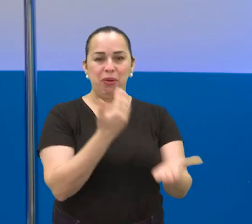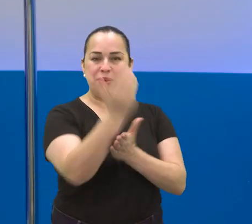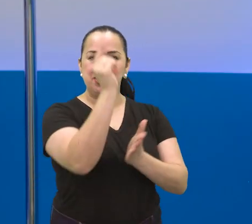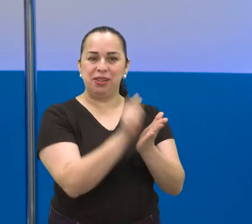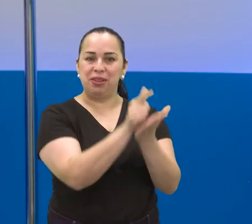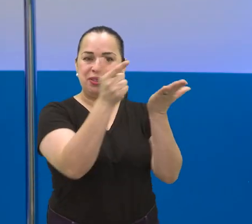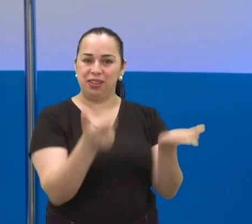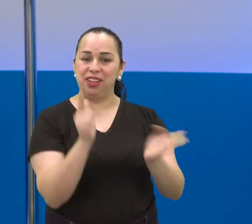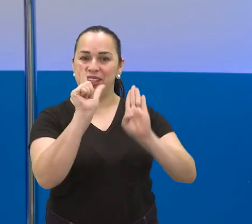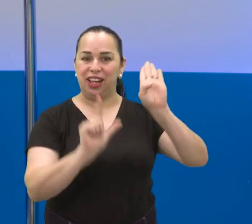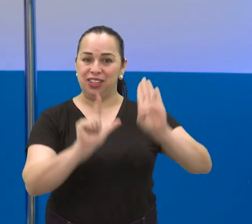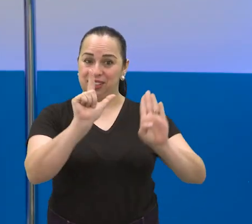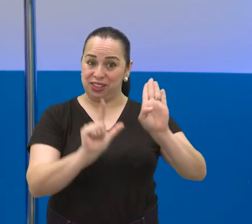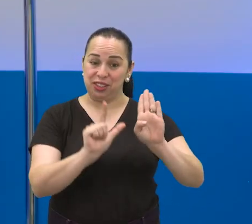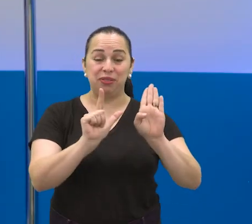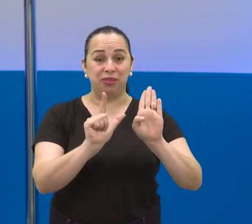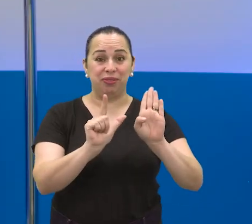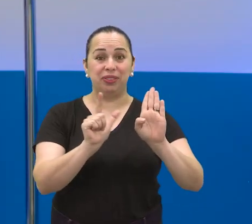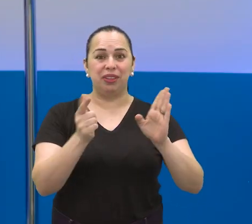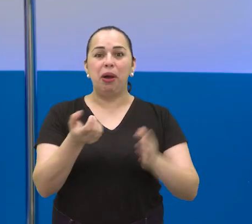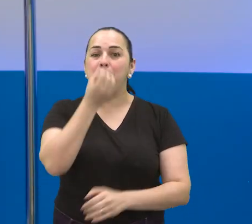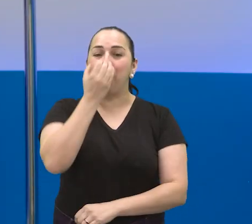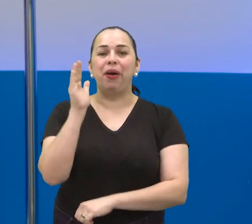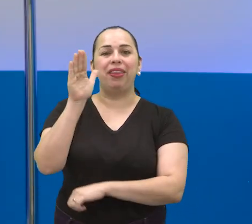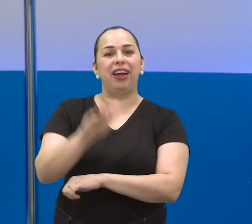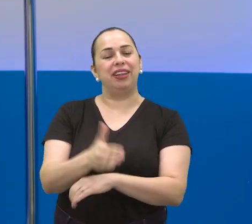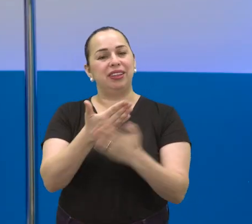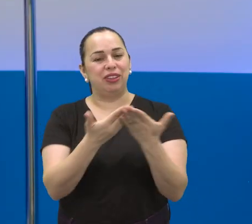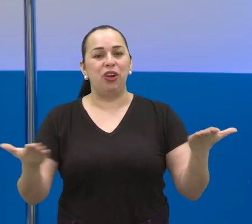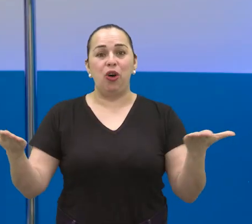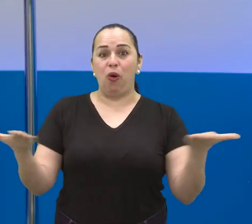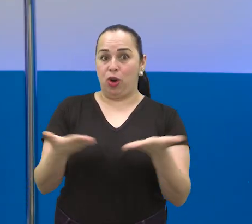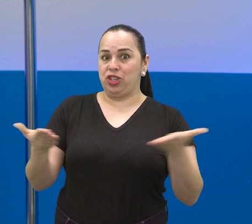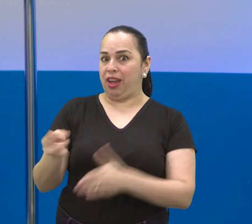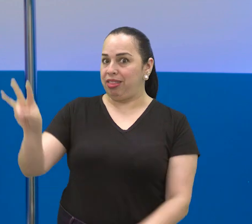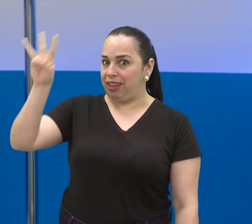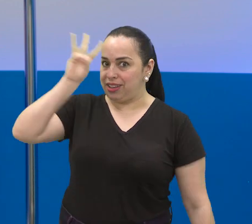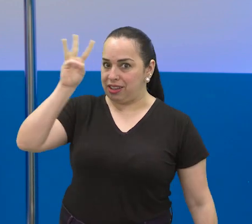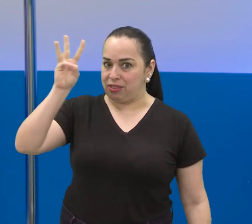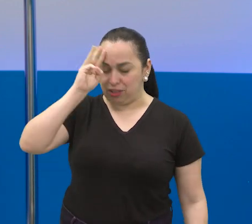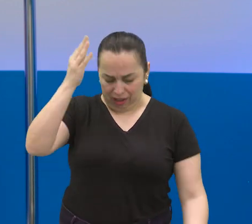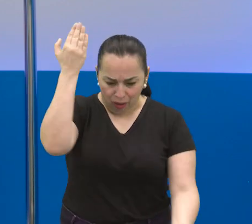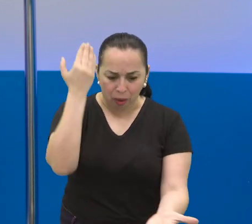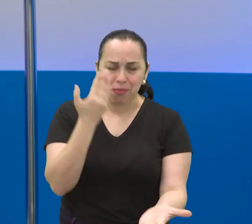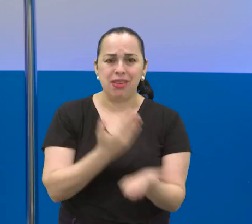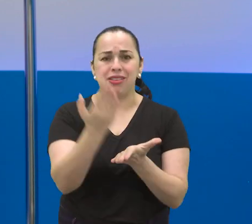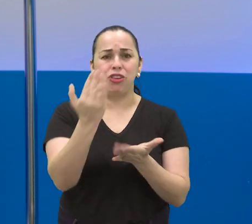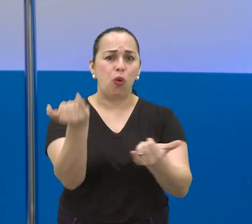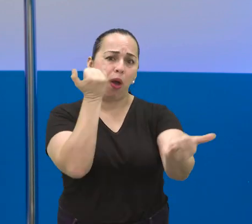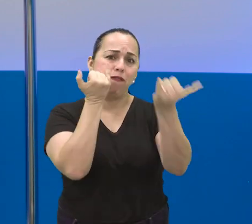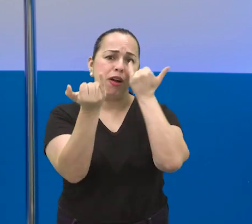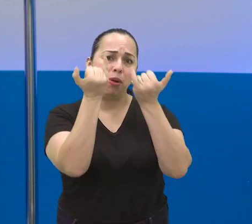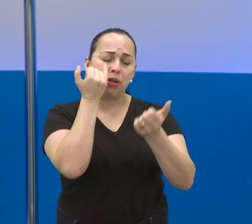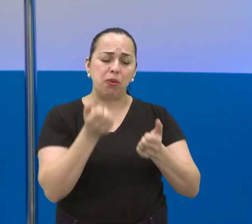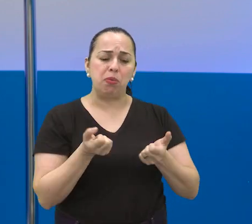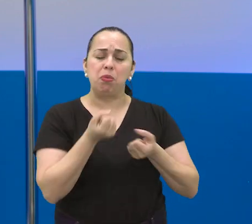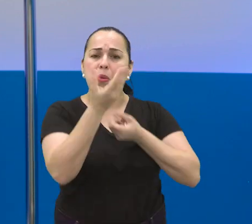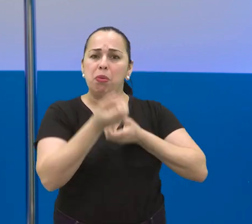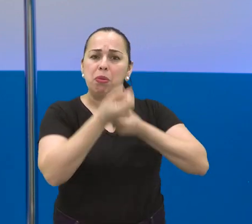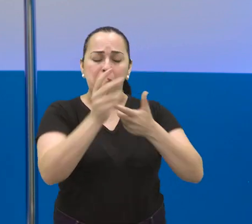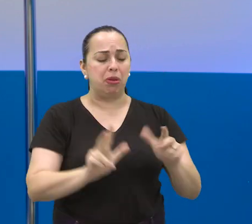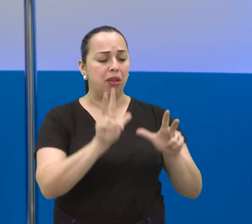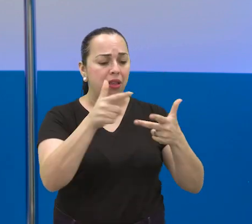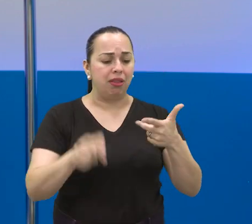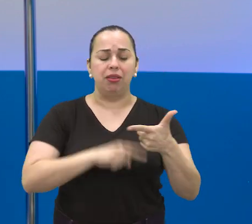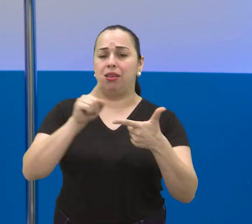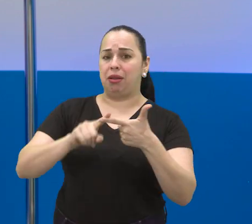No ar, mais uma edição do Boletim Legislativo. Ótima tarde de terça-feira para você. Estamos chegando com informação sobre a